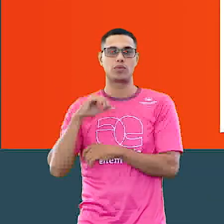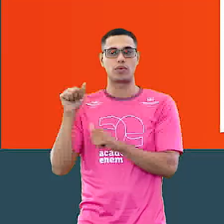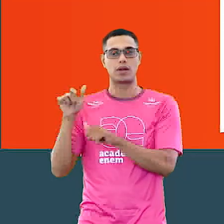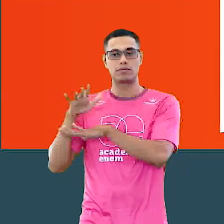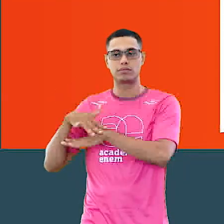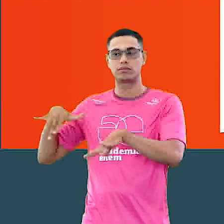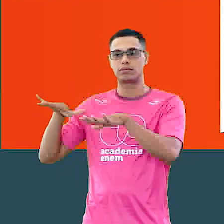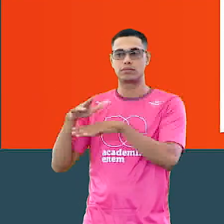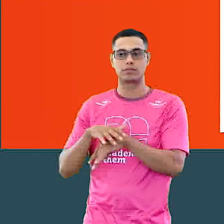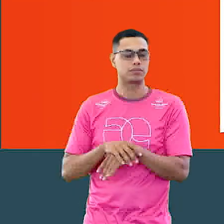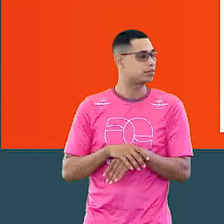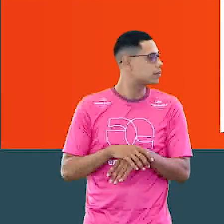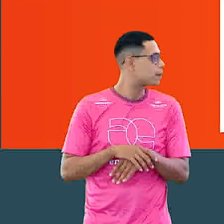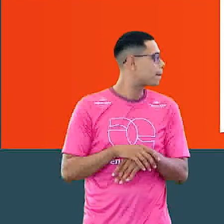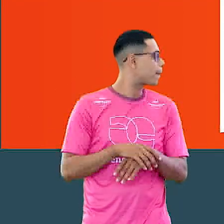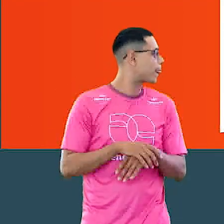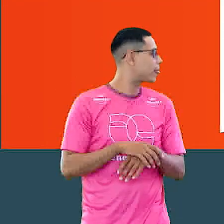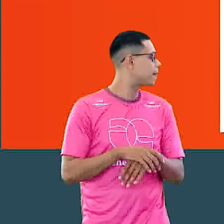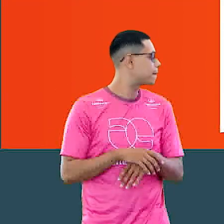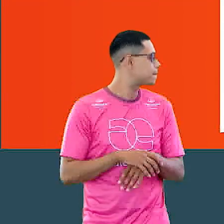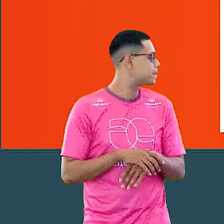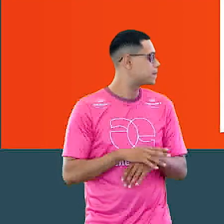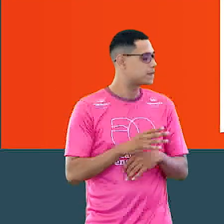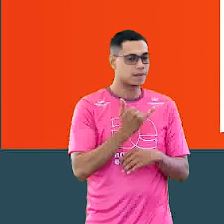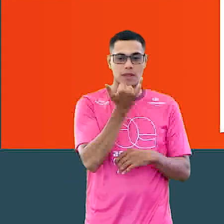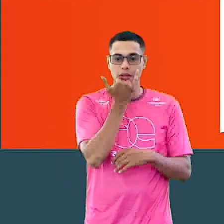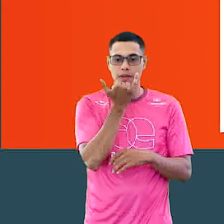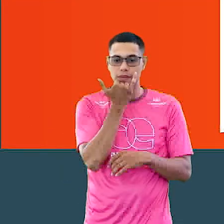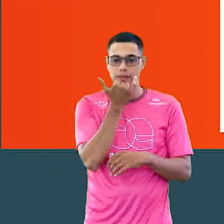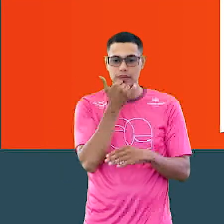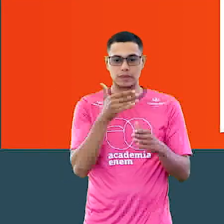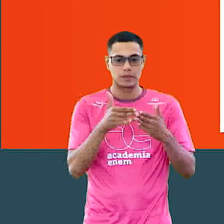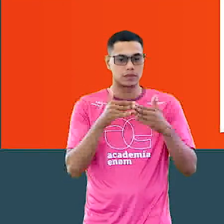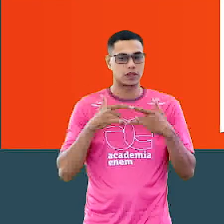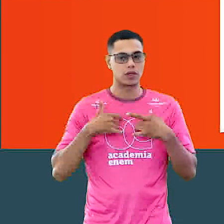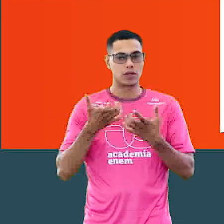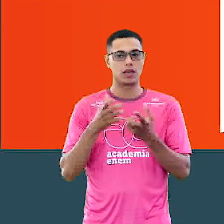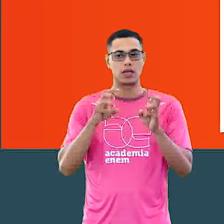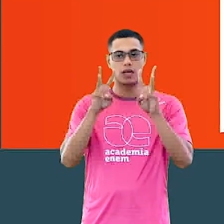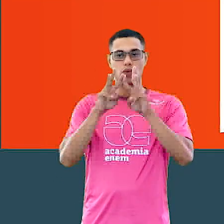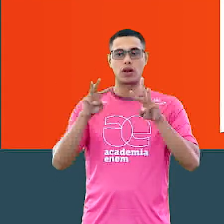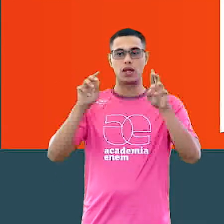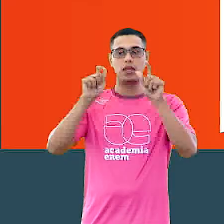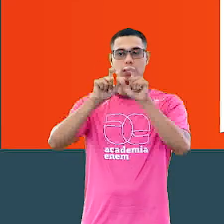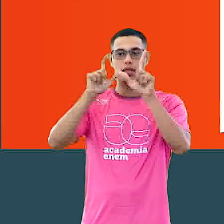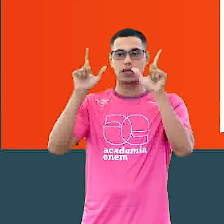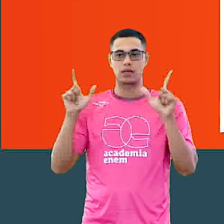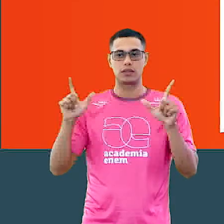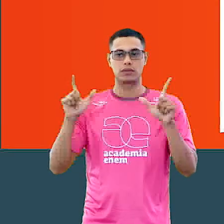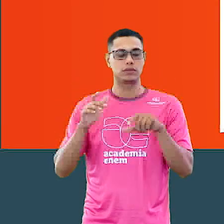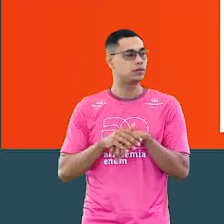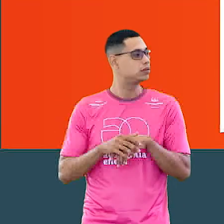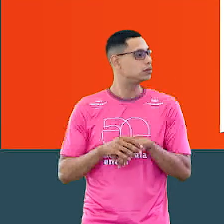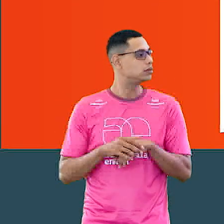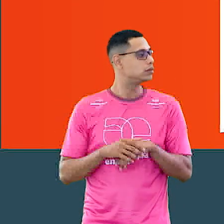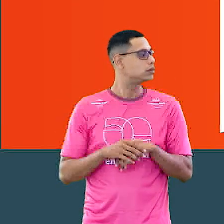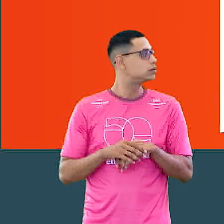ok? Vamos passar aqui. Ah, não, Juninho, eu queria abrir clicar o link aí, por favor.